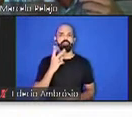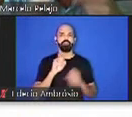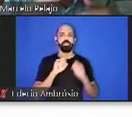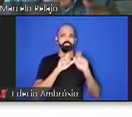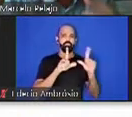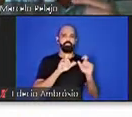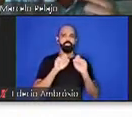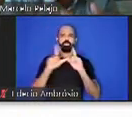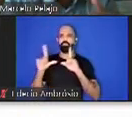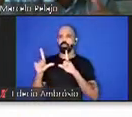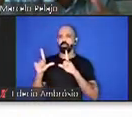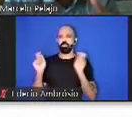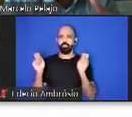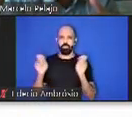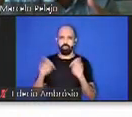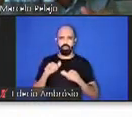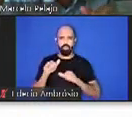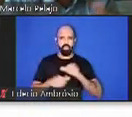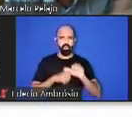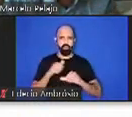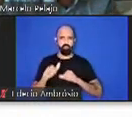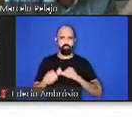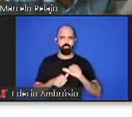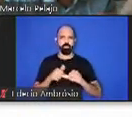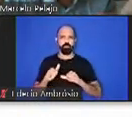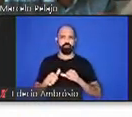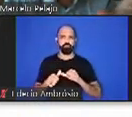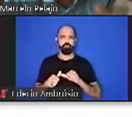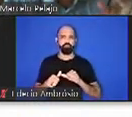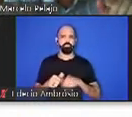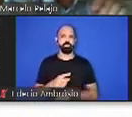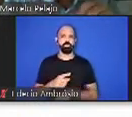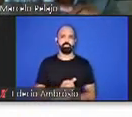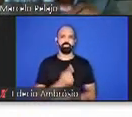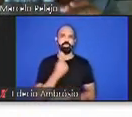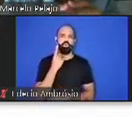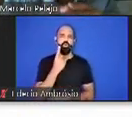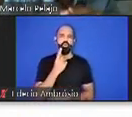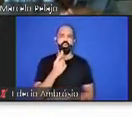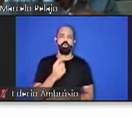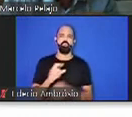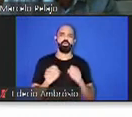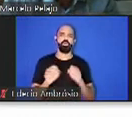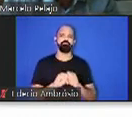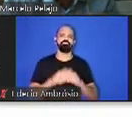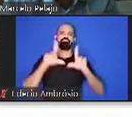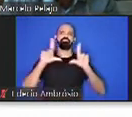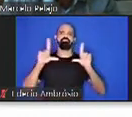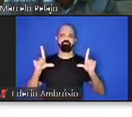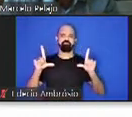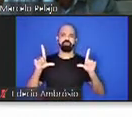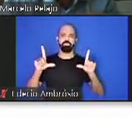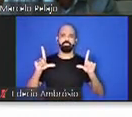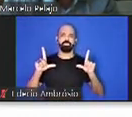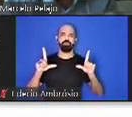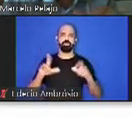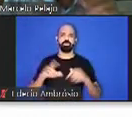você consegue mudar para uma visualização em que nós temos apenas um slide sendo visto.